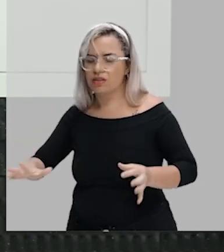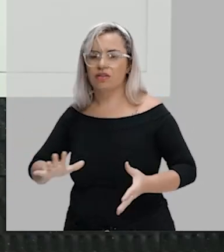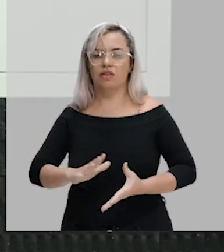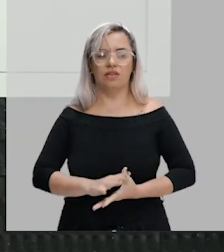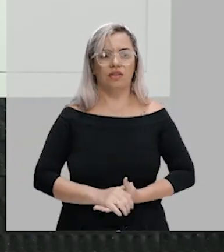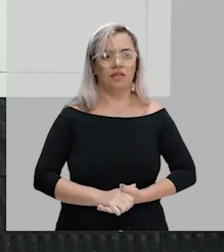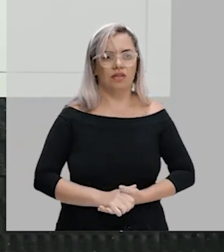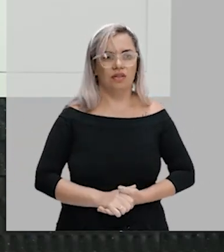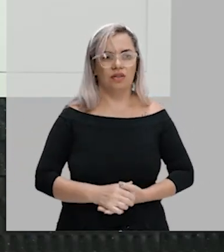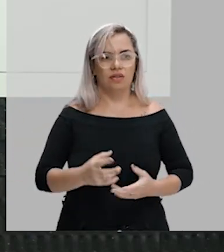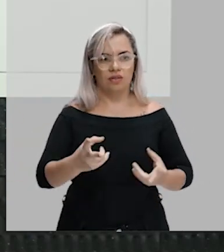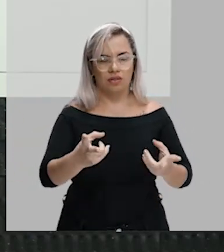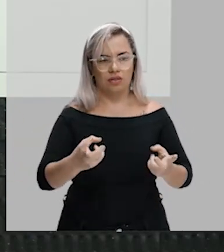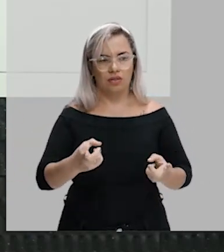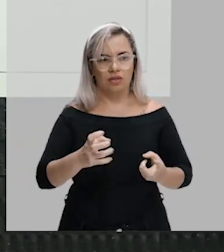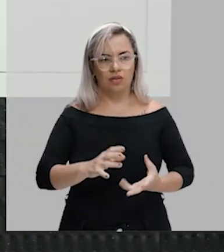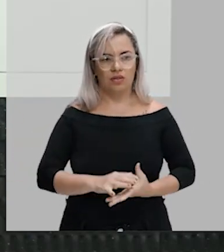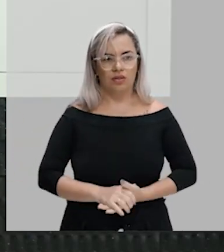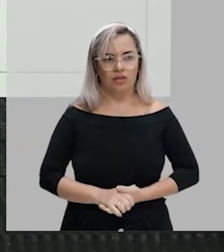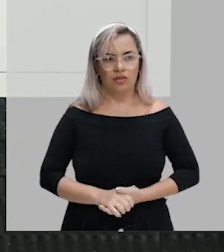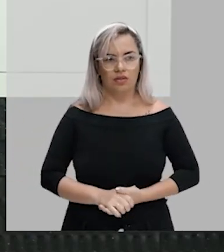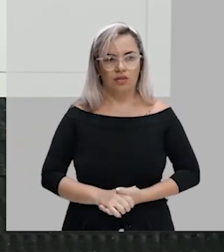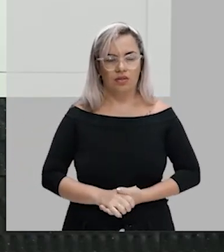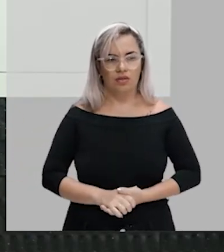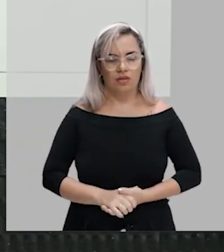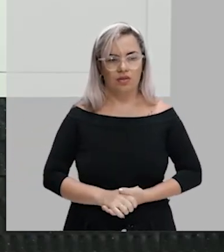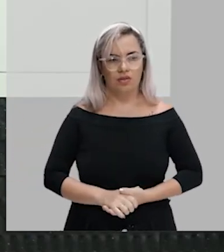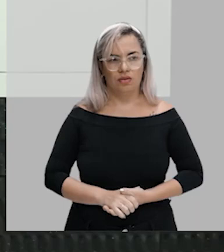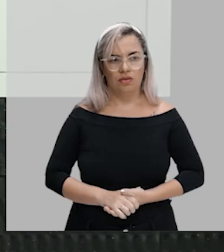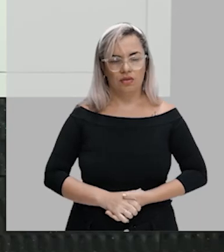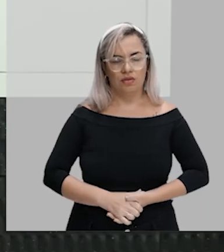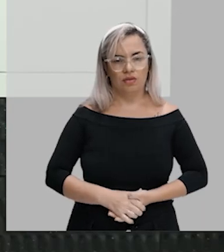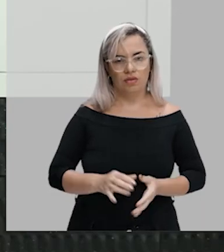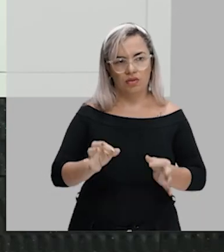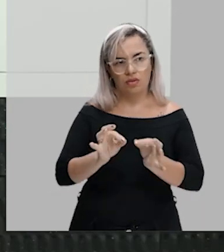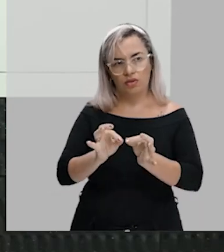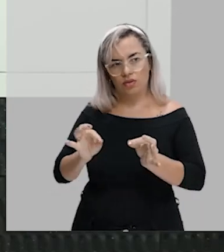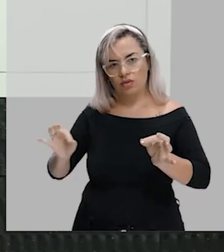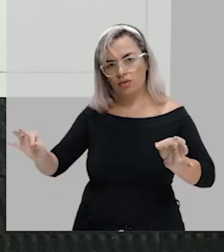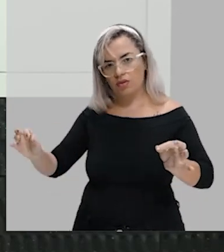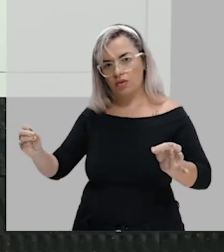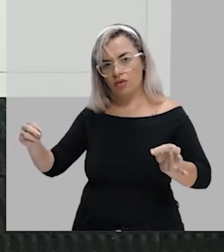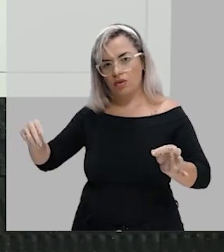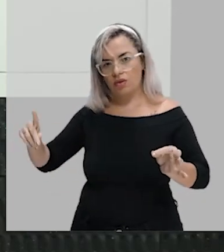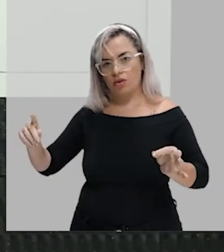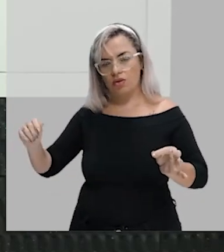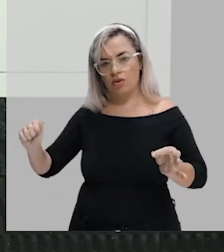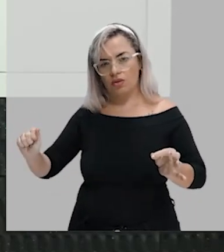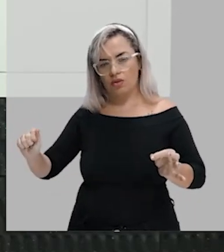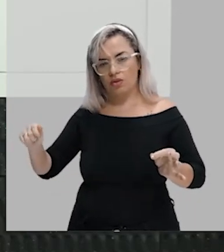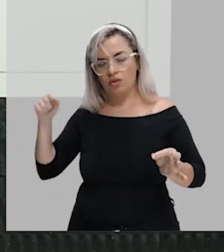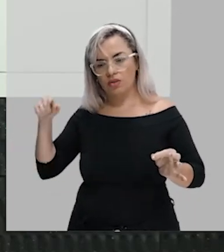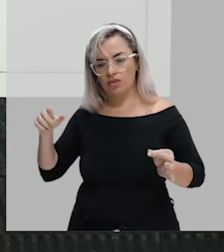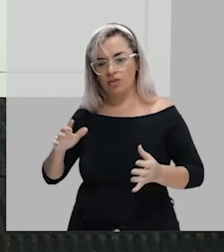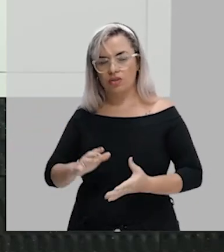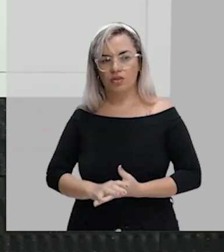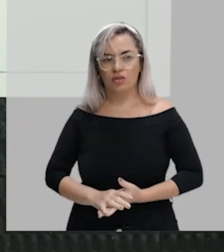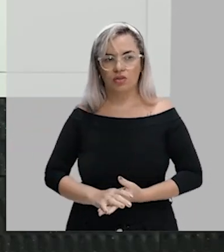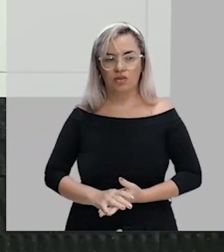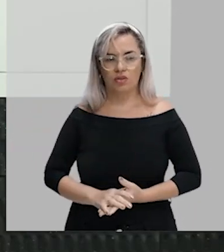seguinte, comprimento de onda e frequência são grandezas inversamente